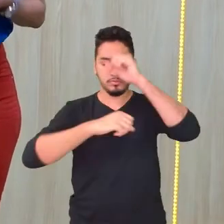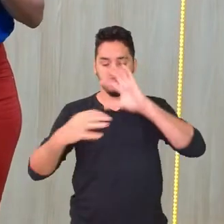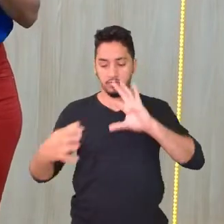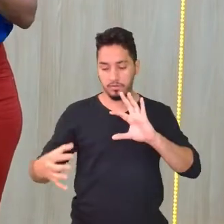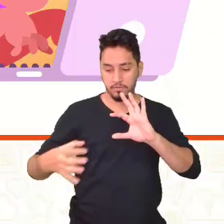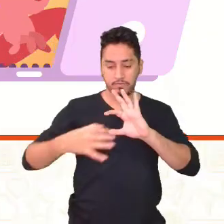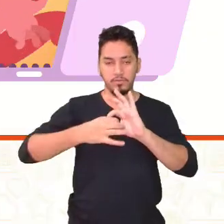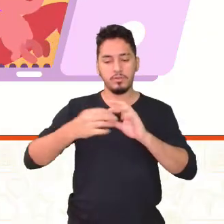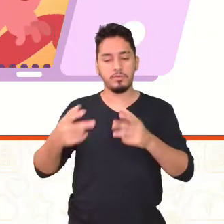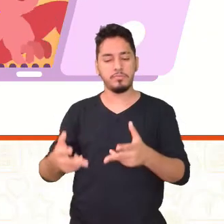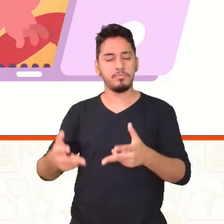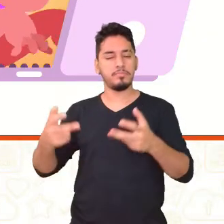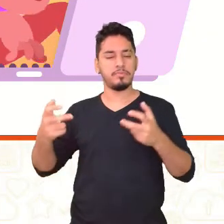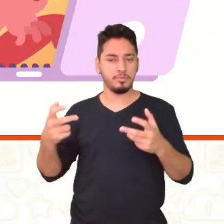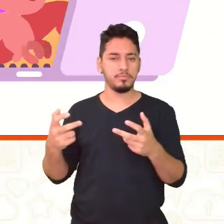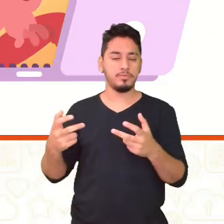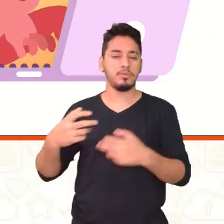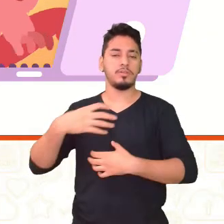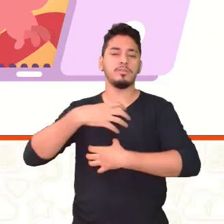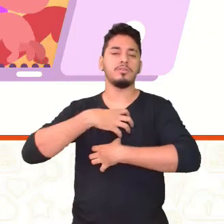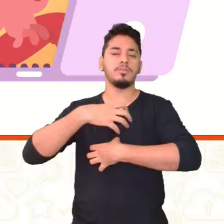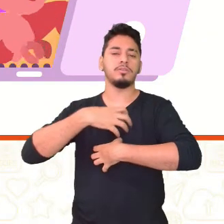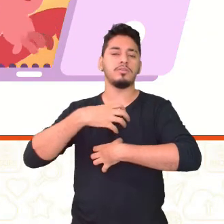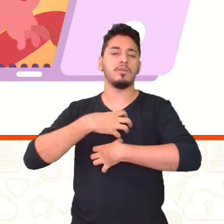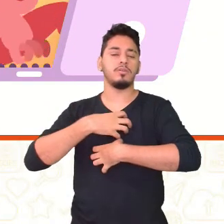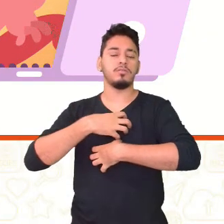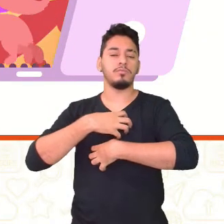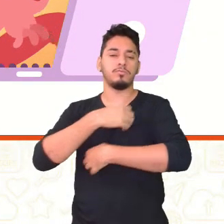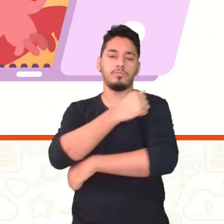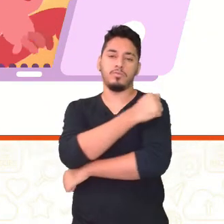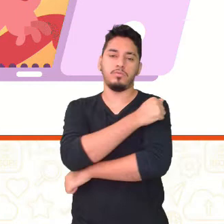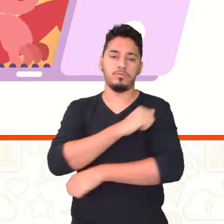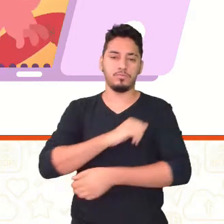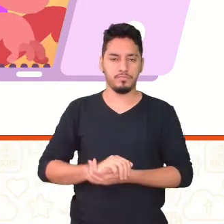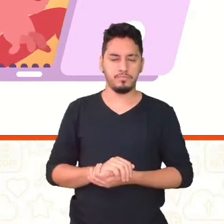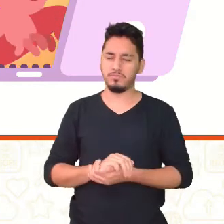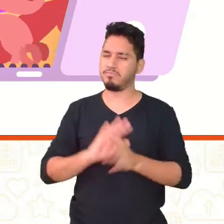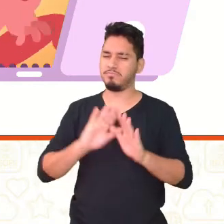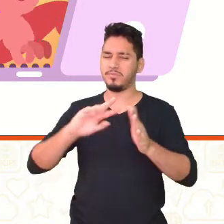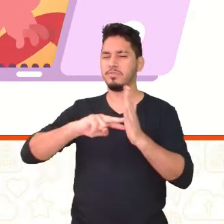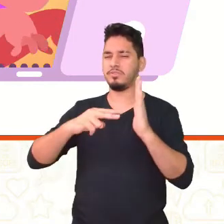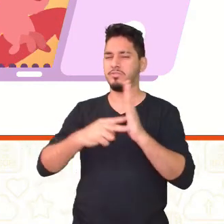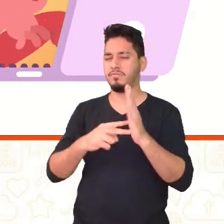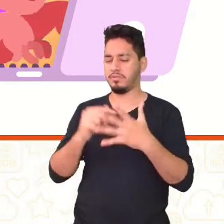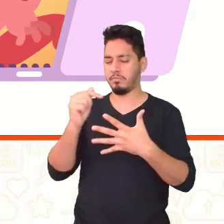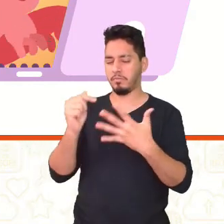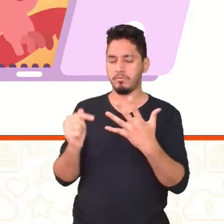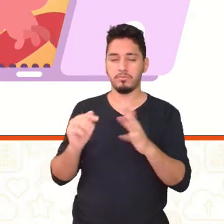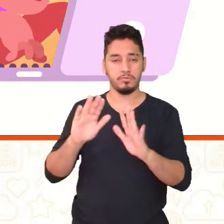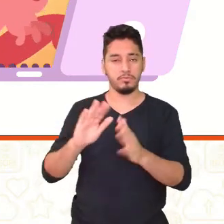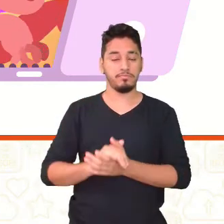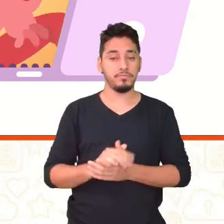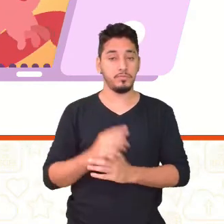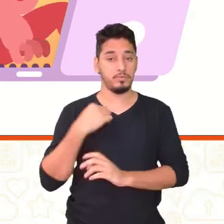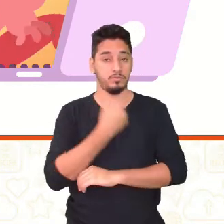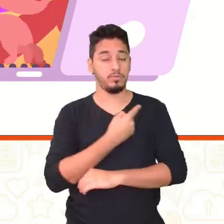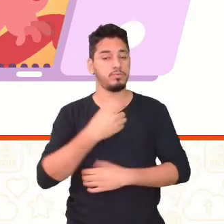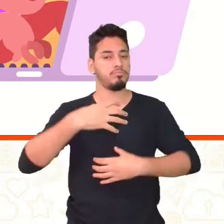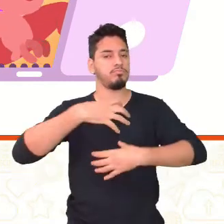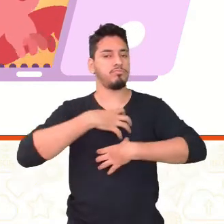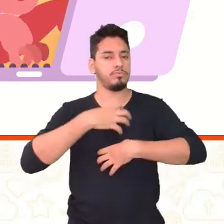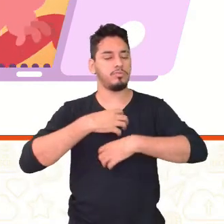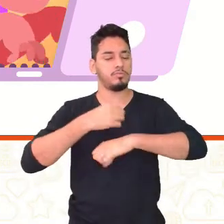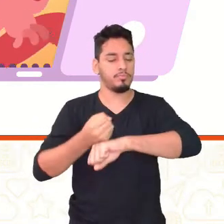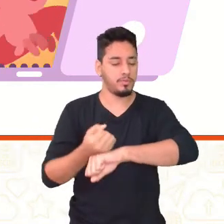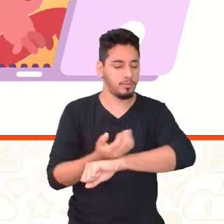vinculadas às percepções e sensações dos estudantes. O que isso quer dizer? Né? A gente sente emoções, a gente